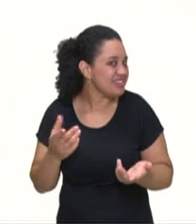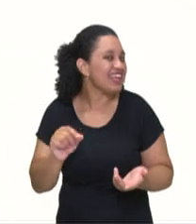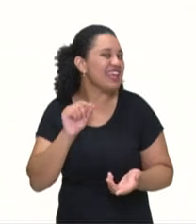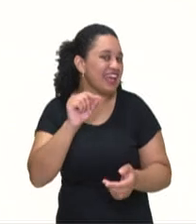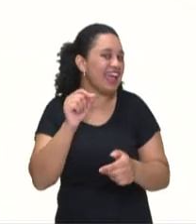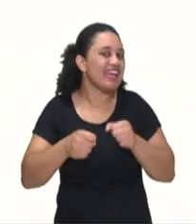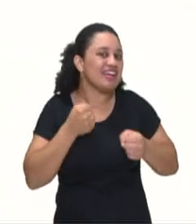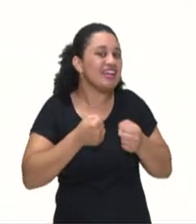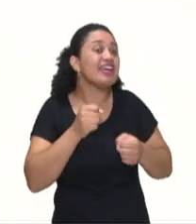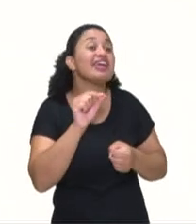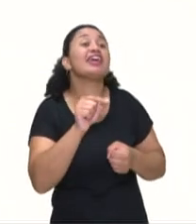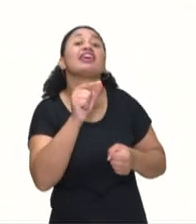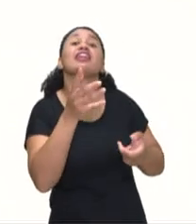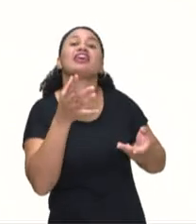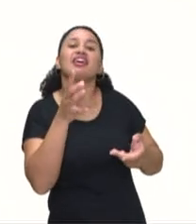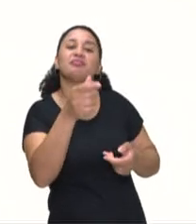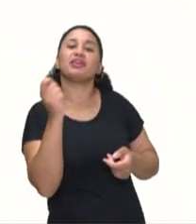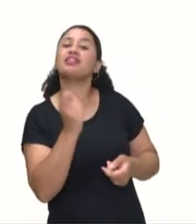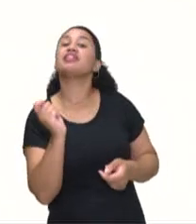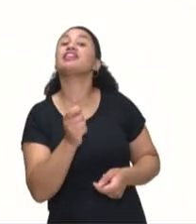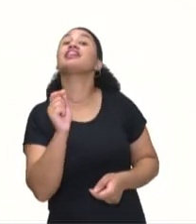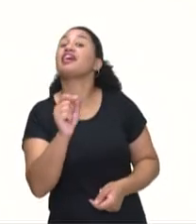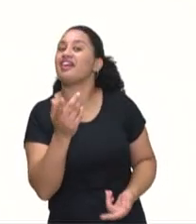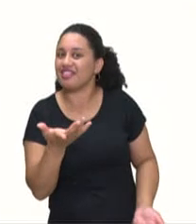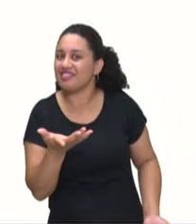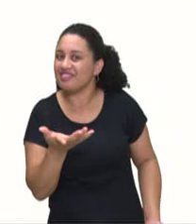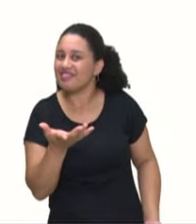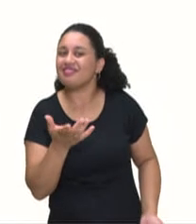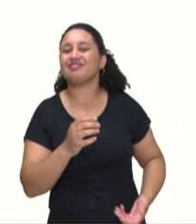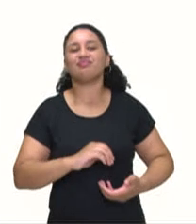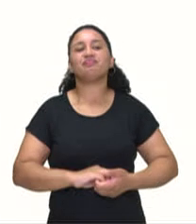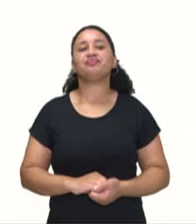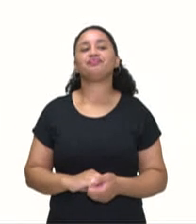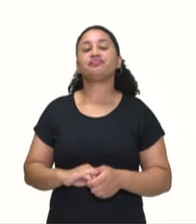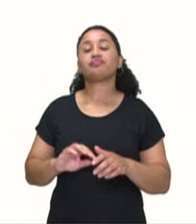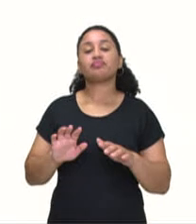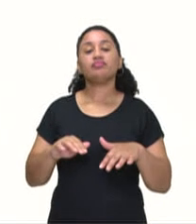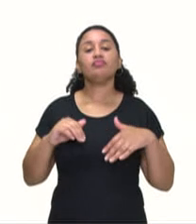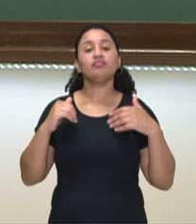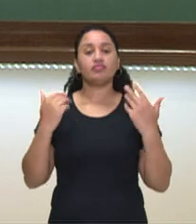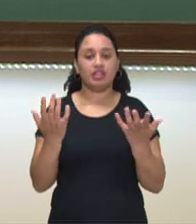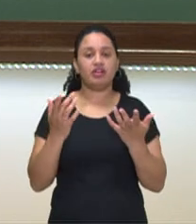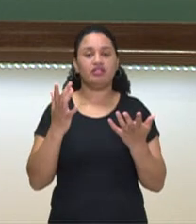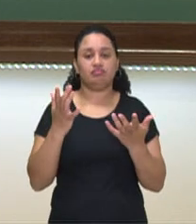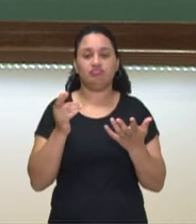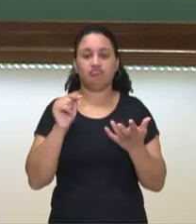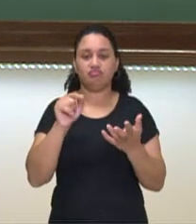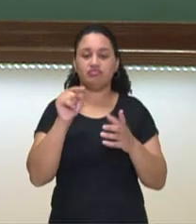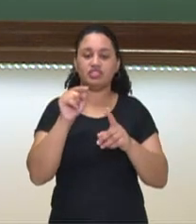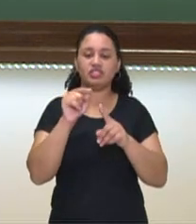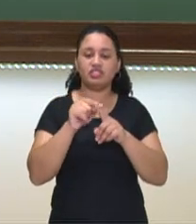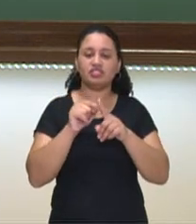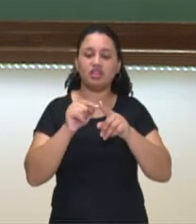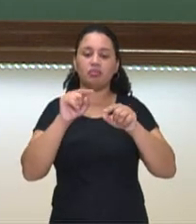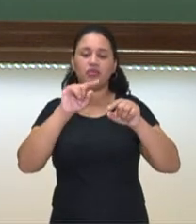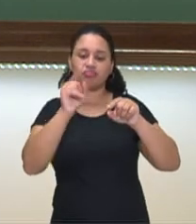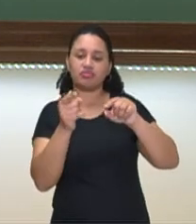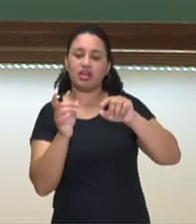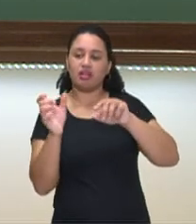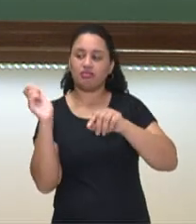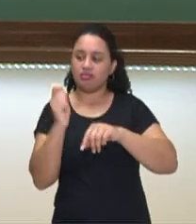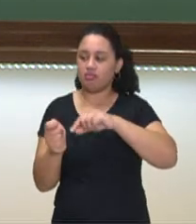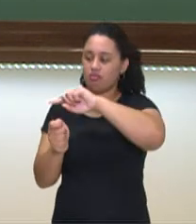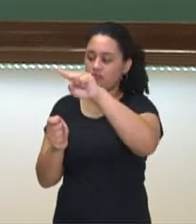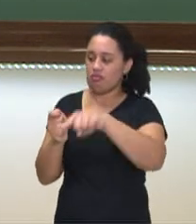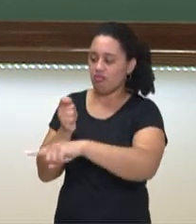ela está correndo? Em quem ela vai bater? Adivinhe. Bom, então, esses traços que foram